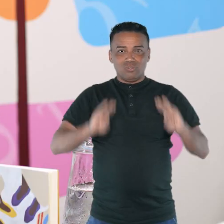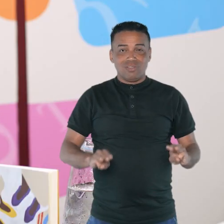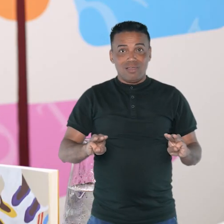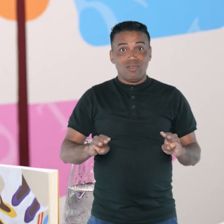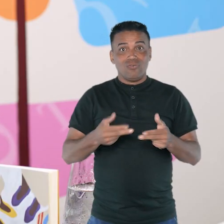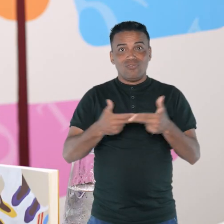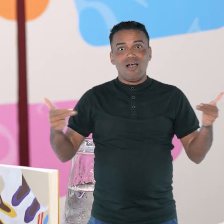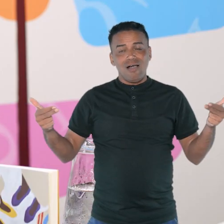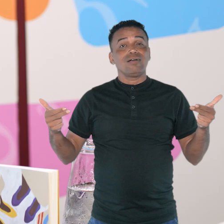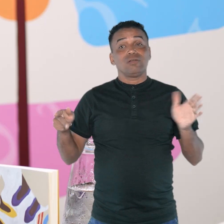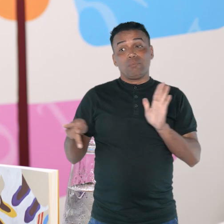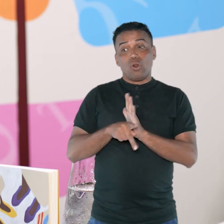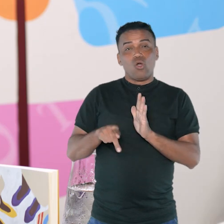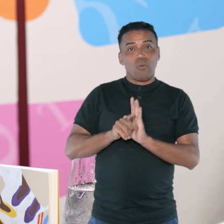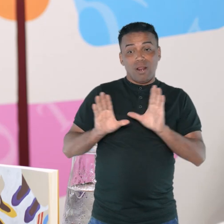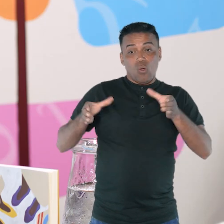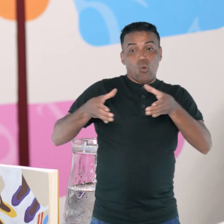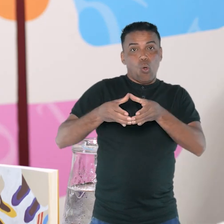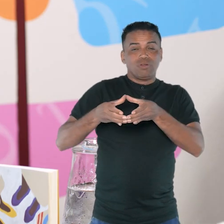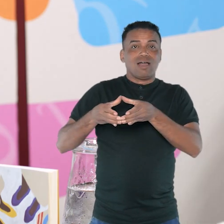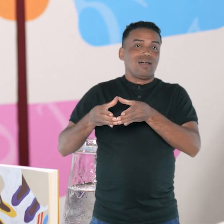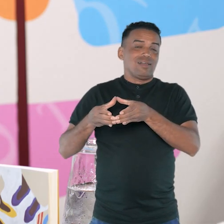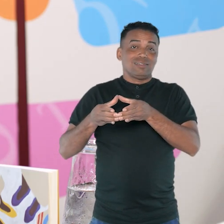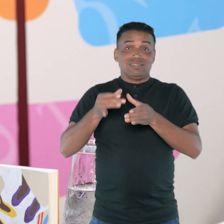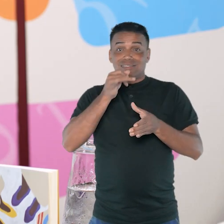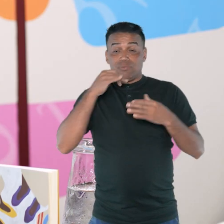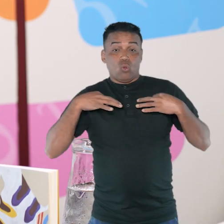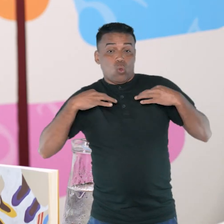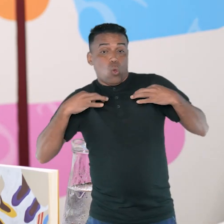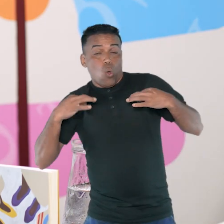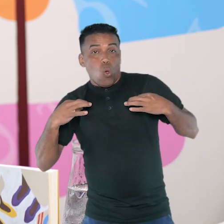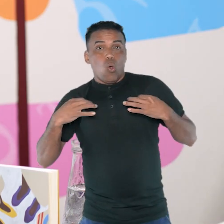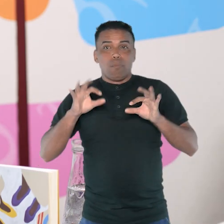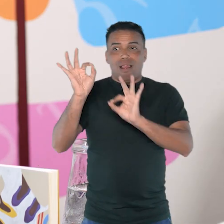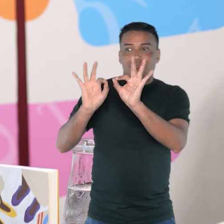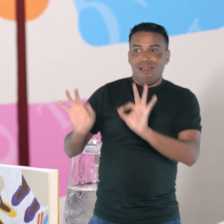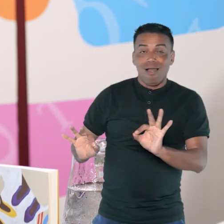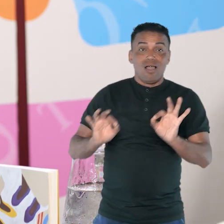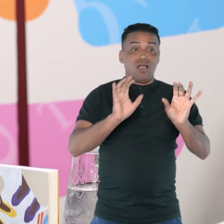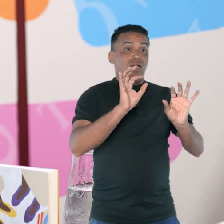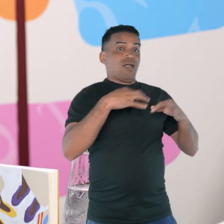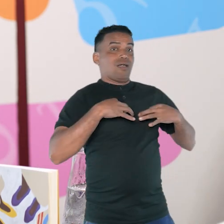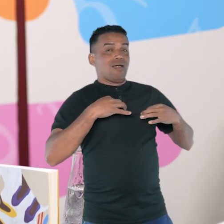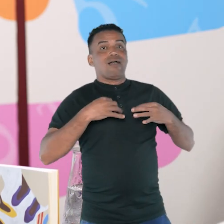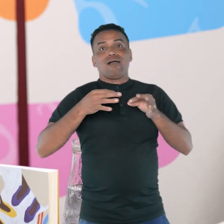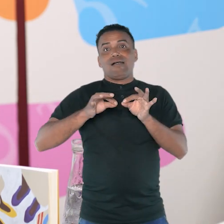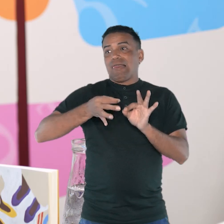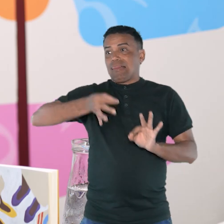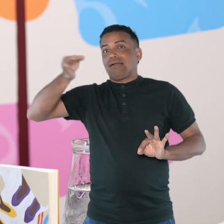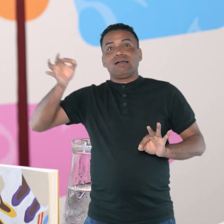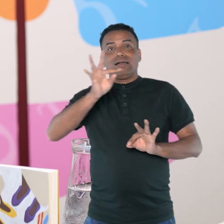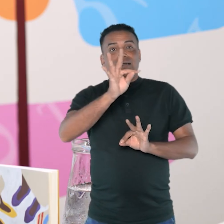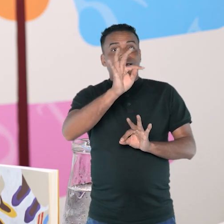são a própria comunidade que veio e montou, por exemplo, a roupa da tapuiada, a roupa da caretagem, o tear. As pessoas